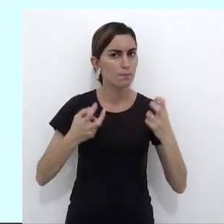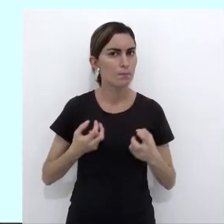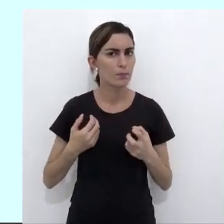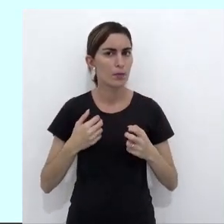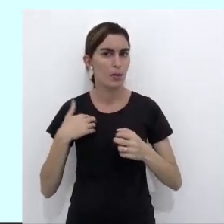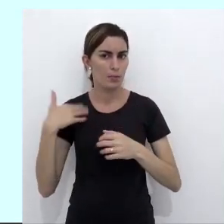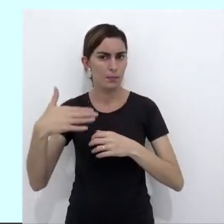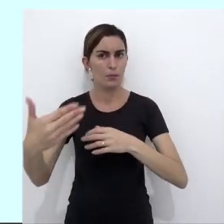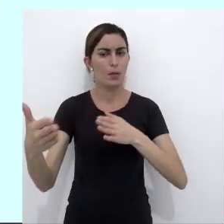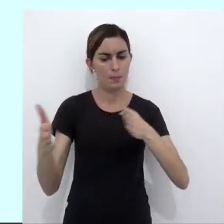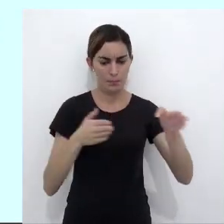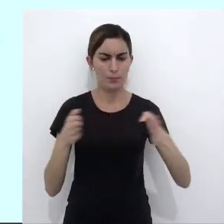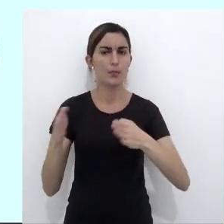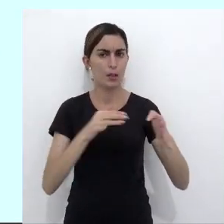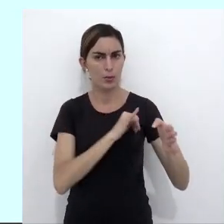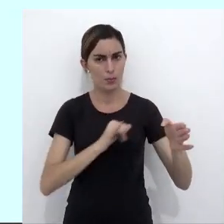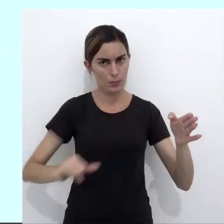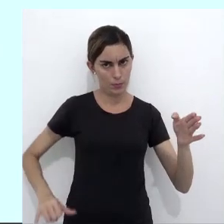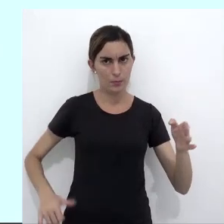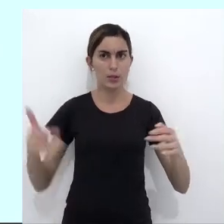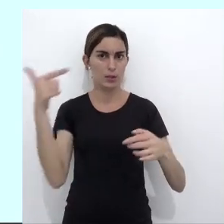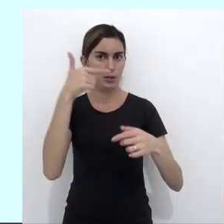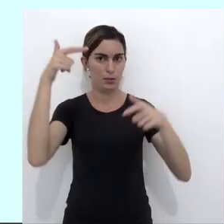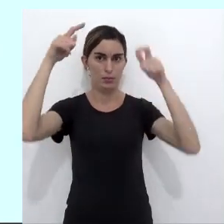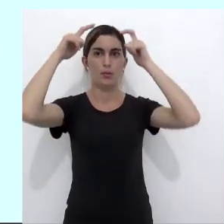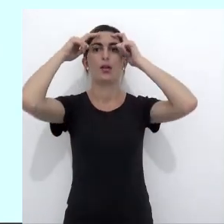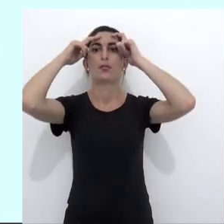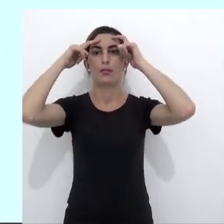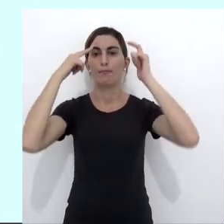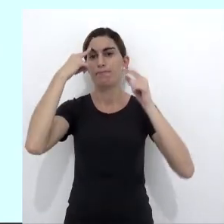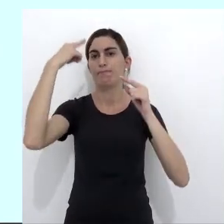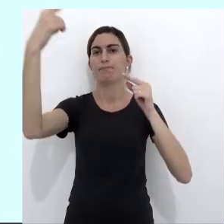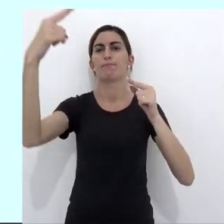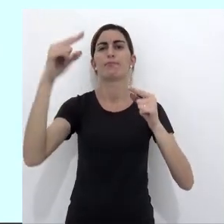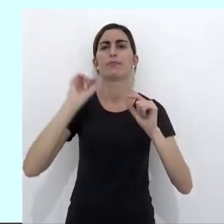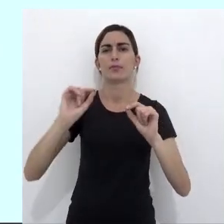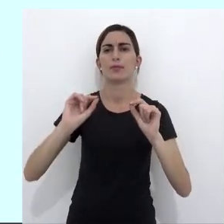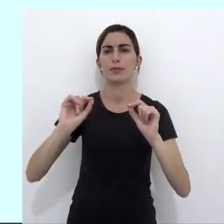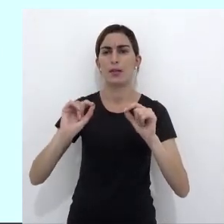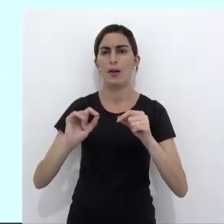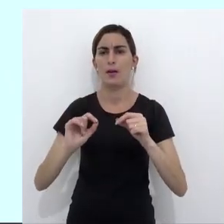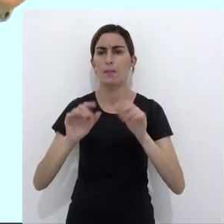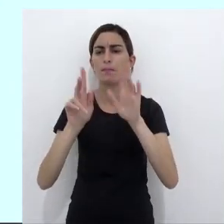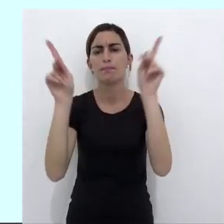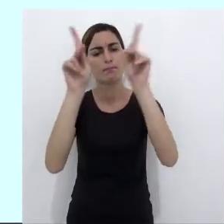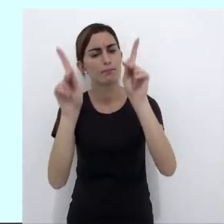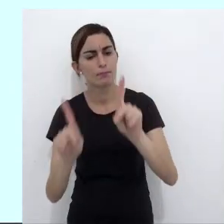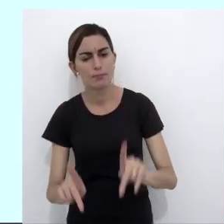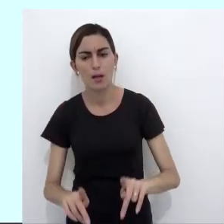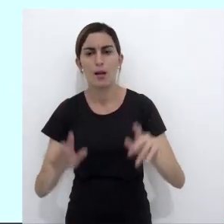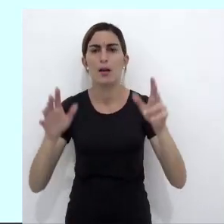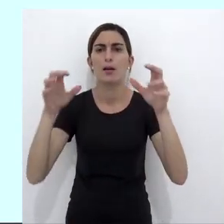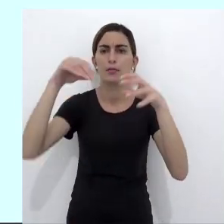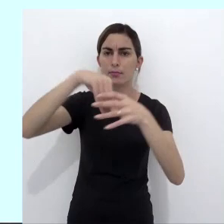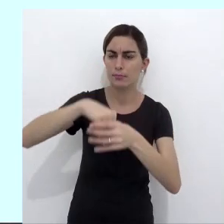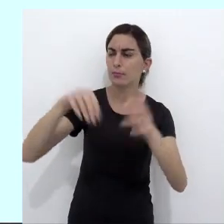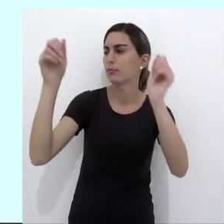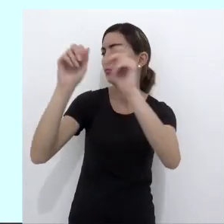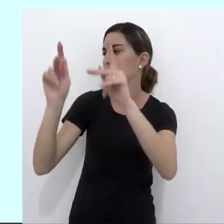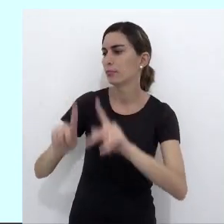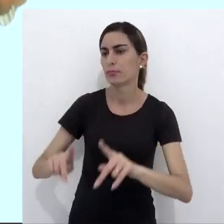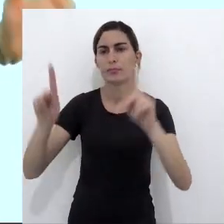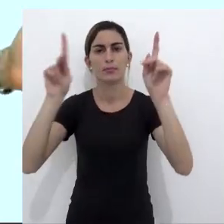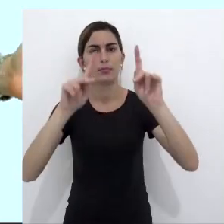período inicial do Império do Segundo Reinado, a ideia era uma pacificação interna, era uma pacificação